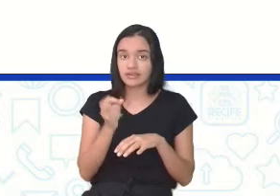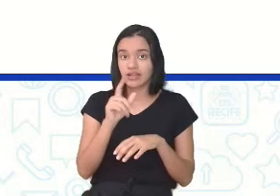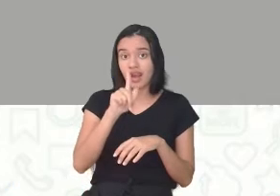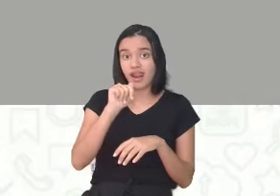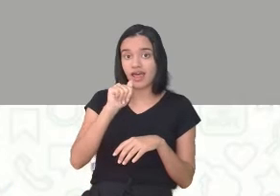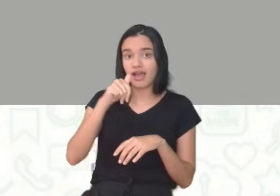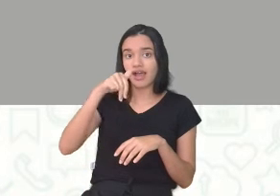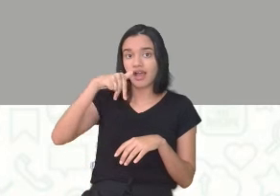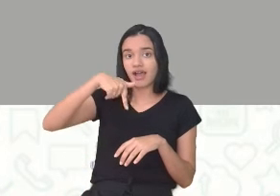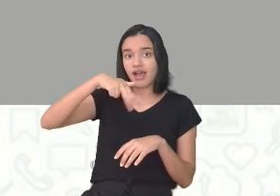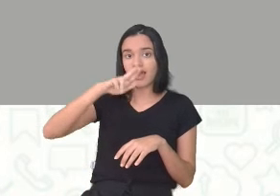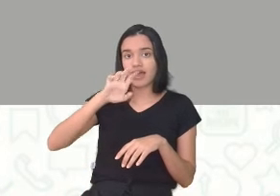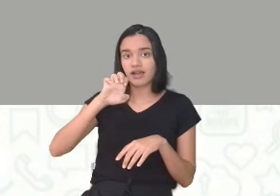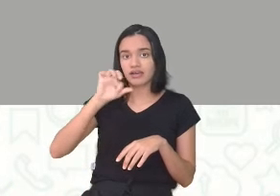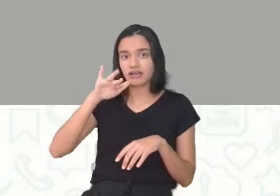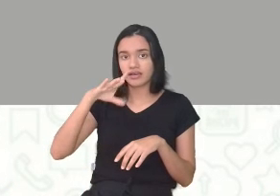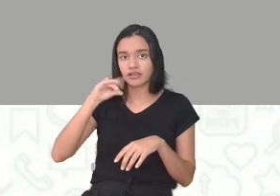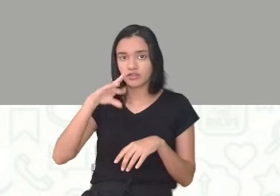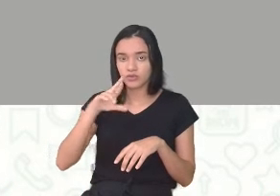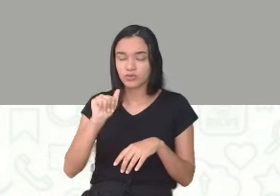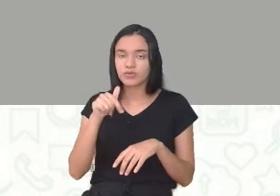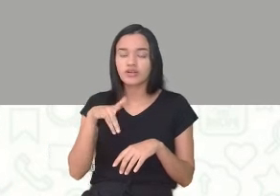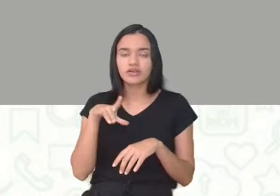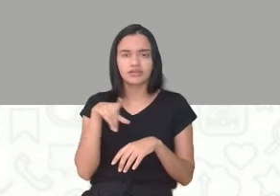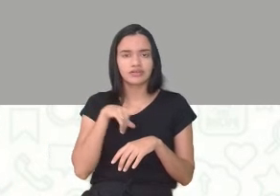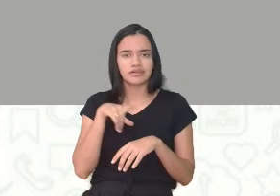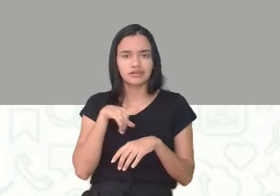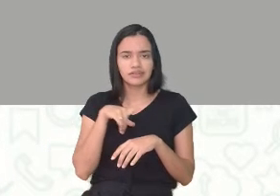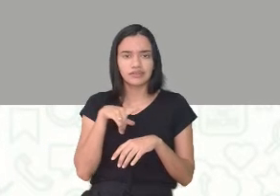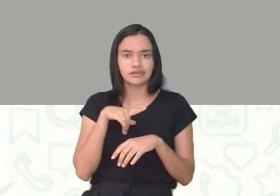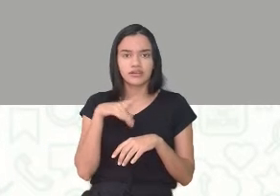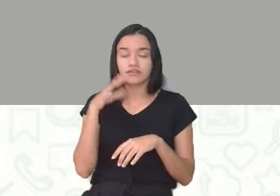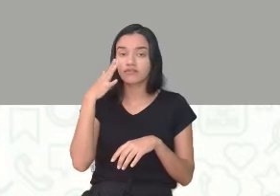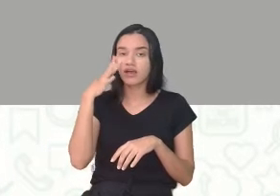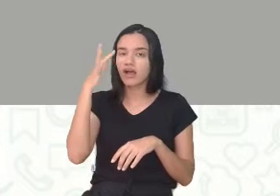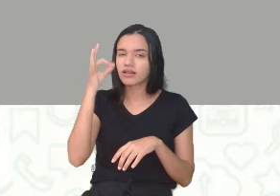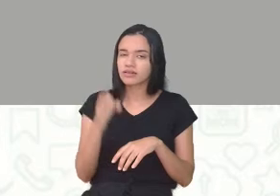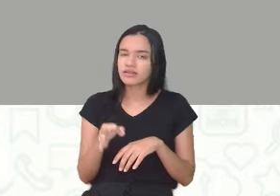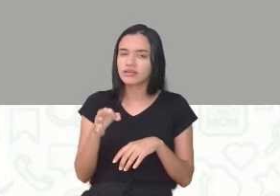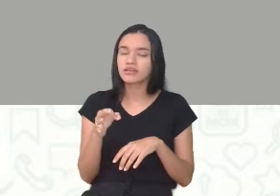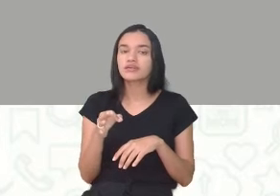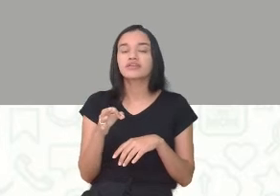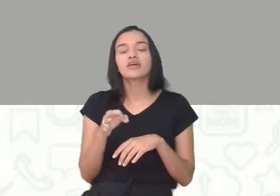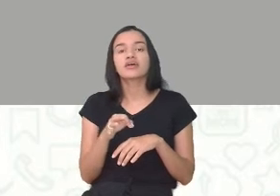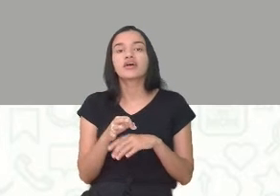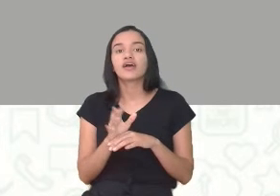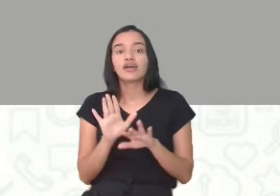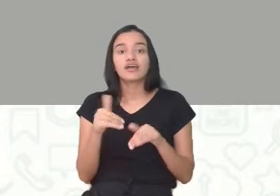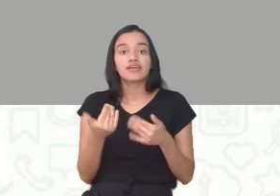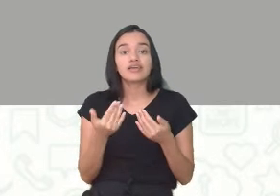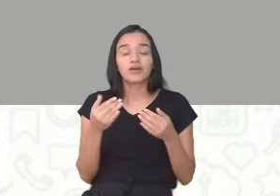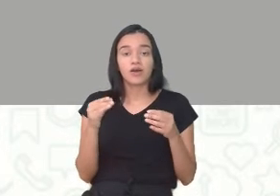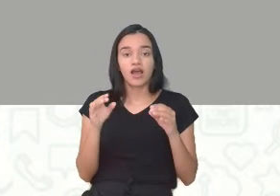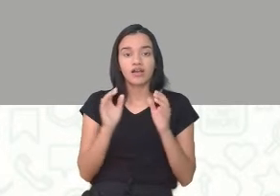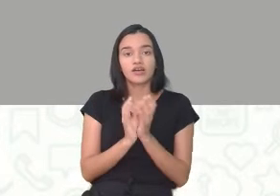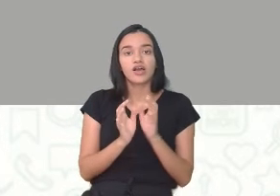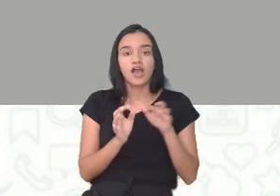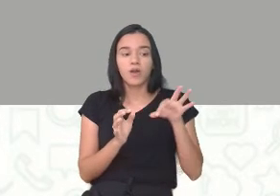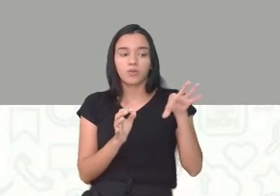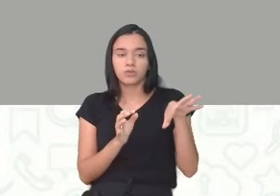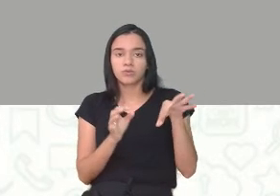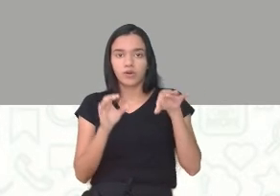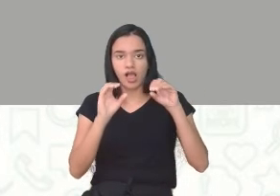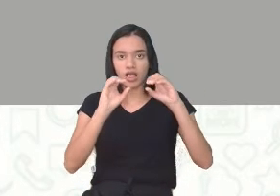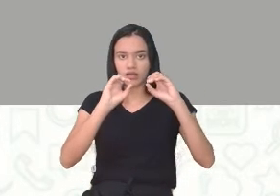certo? Então, é uma questão que tem que ser assim, ficar atenta. E os ovários, eles são duas glândulas